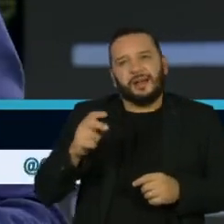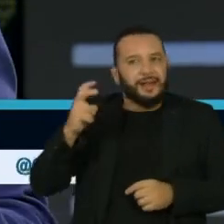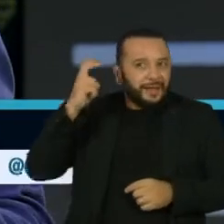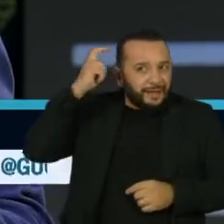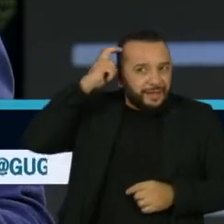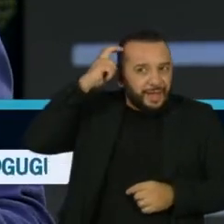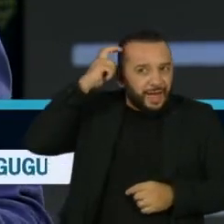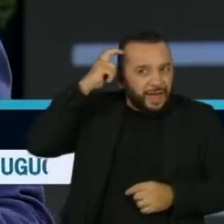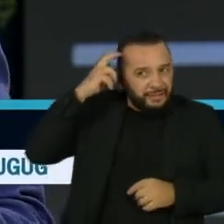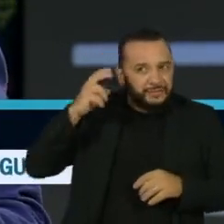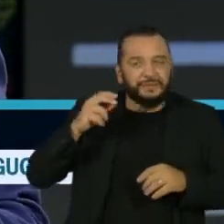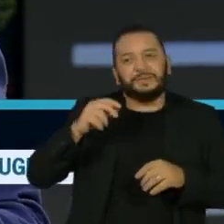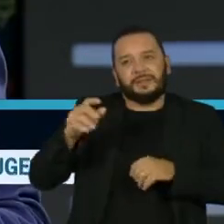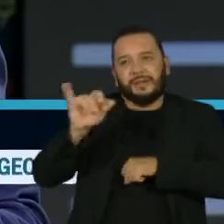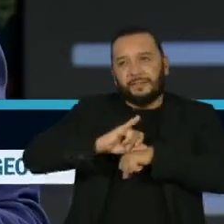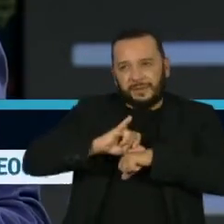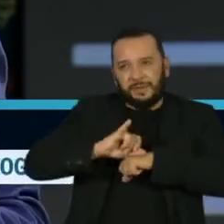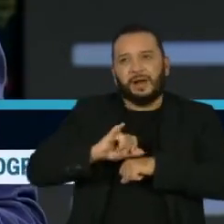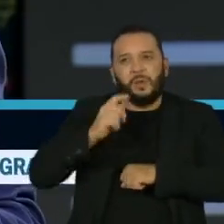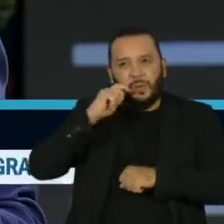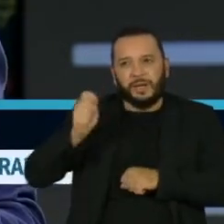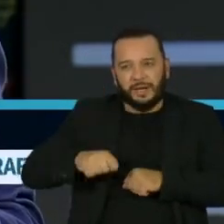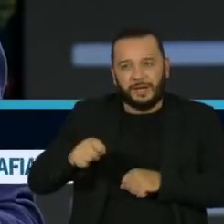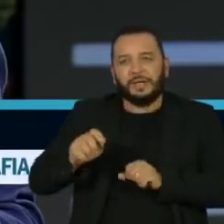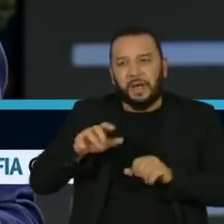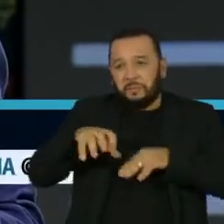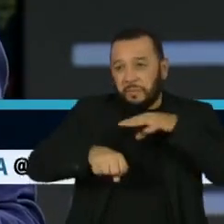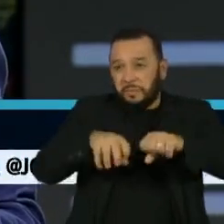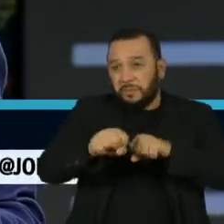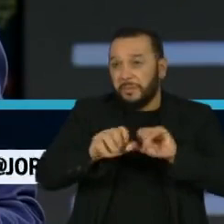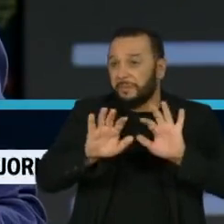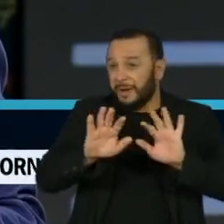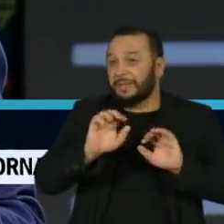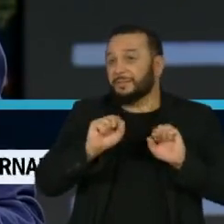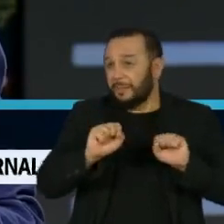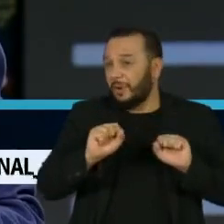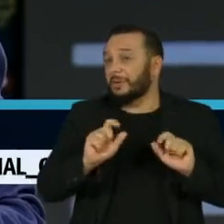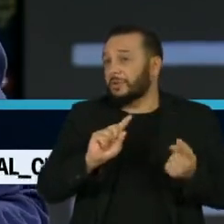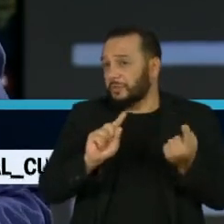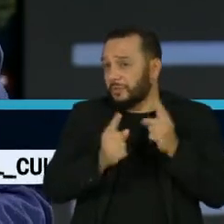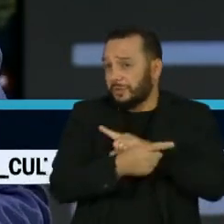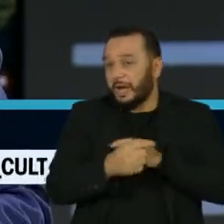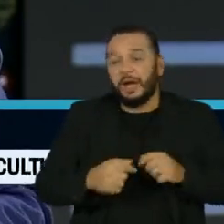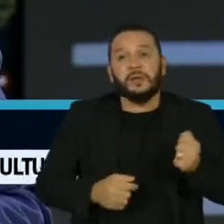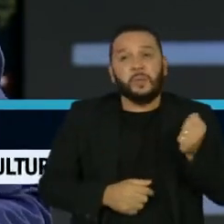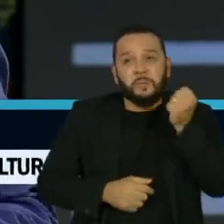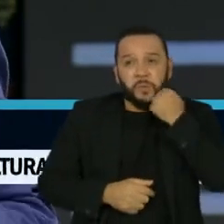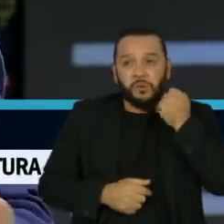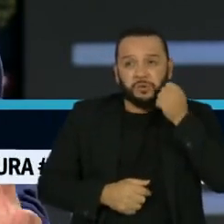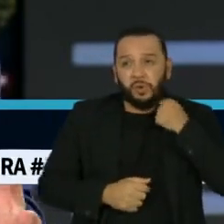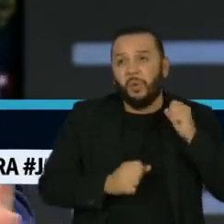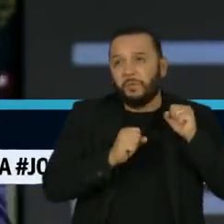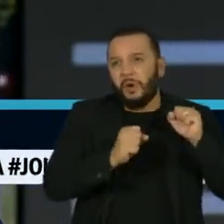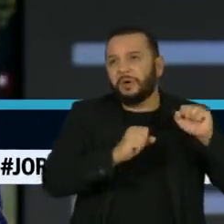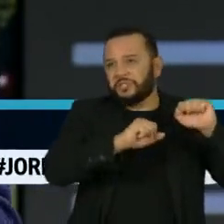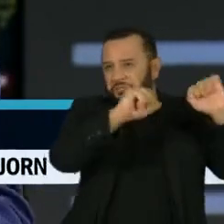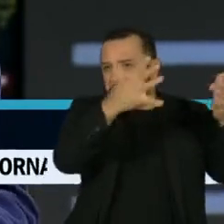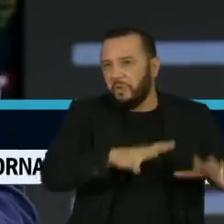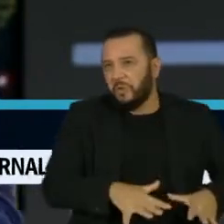ele acha que daqui a 30 dias pode ser Moscou. Mas não por um ataque pelos